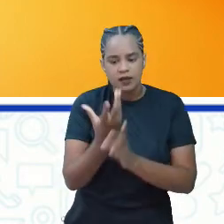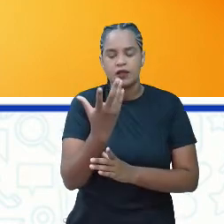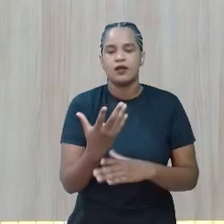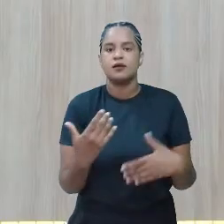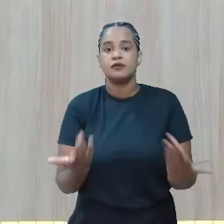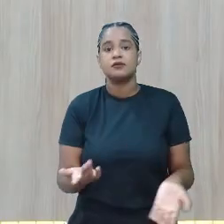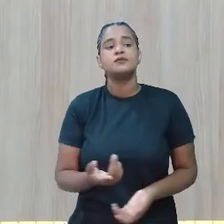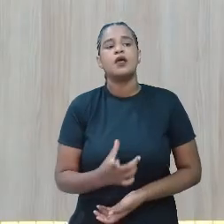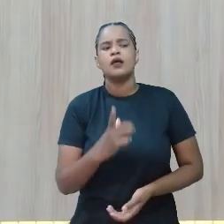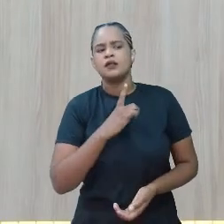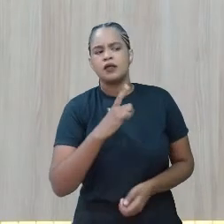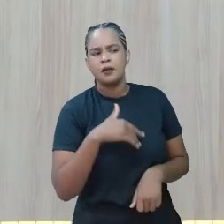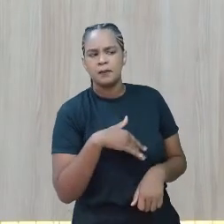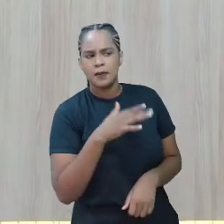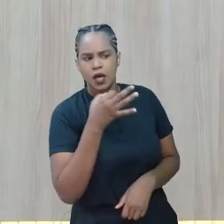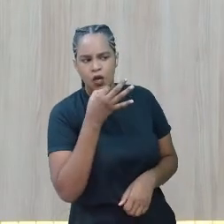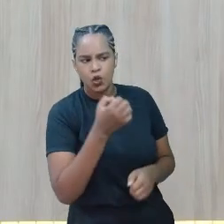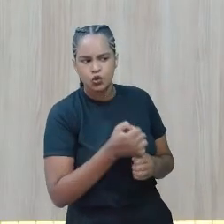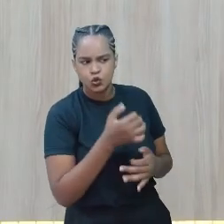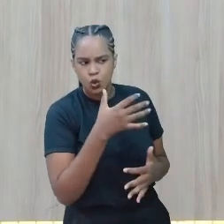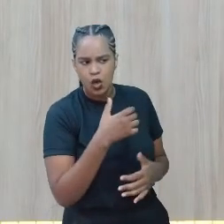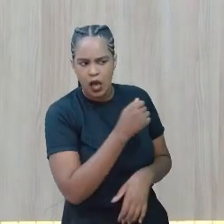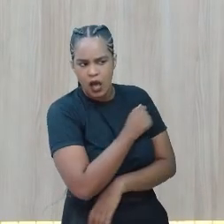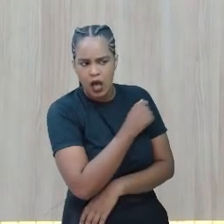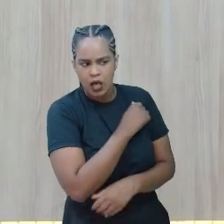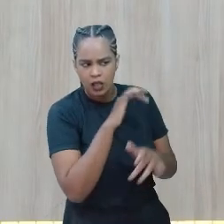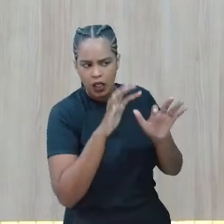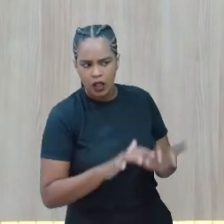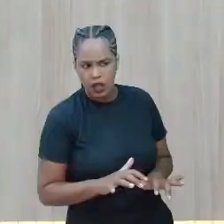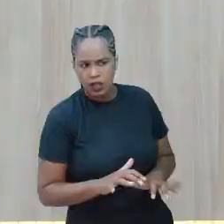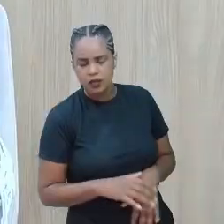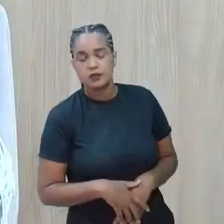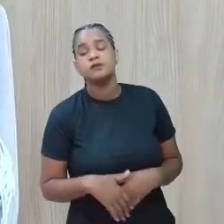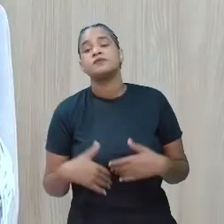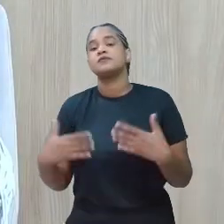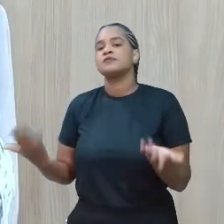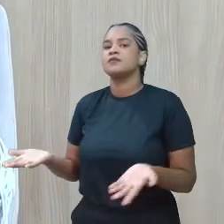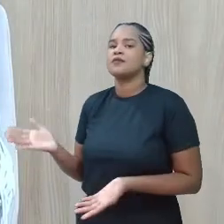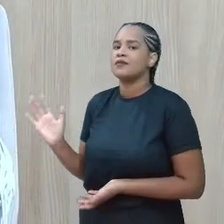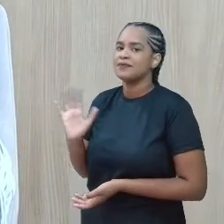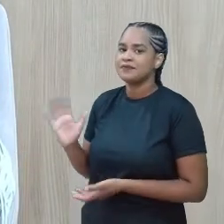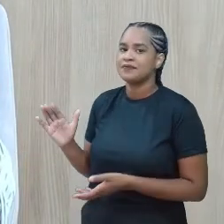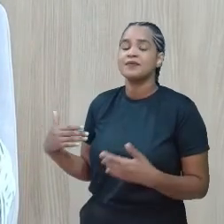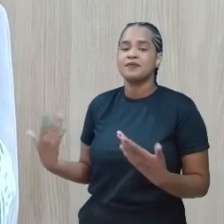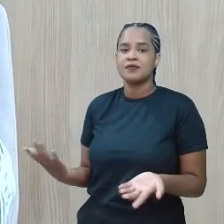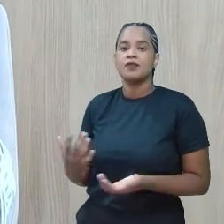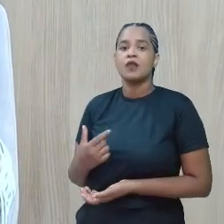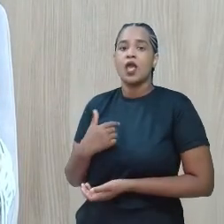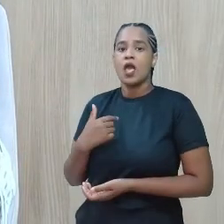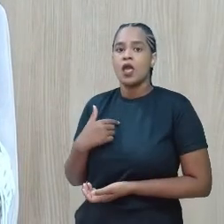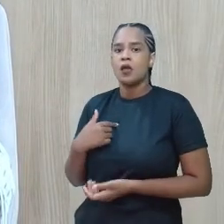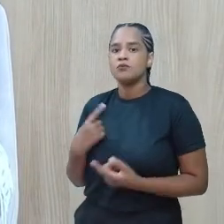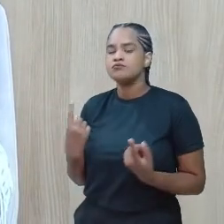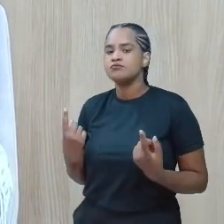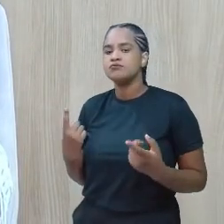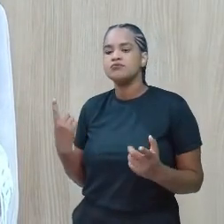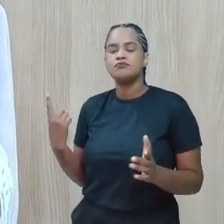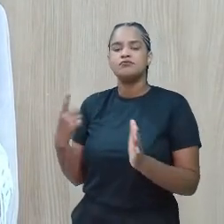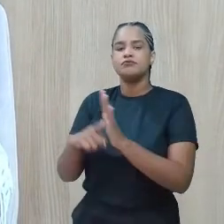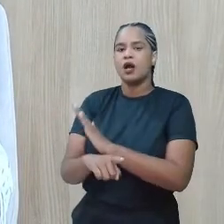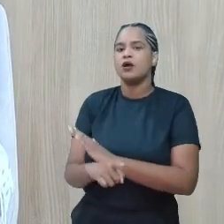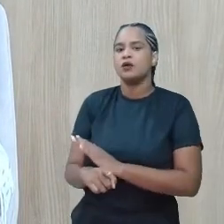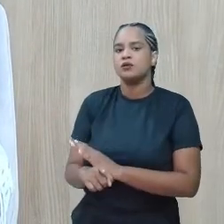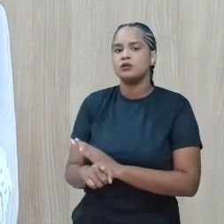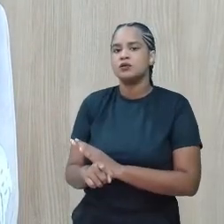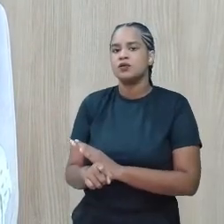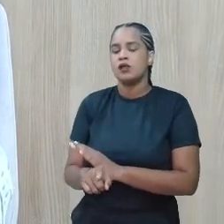professora Camille, tem mais algum comentário aí dos nossos alunos? Oi, professora Adri. Então, eu aqui provoquei os